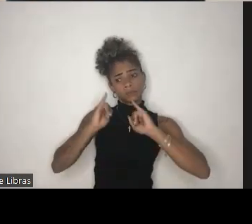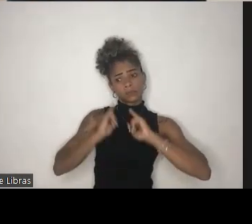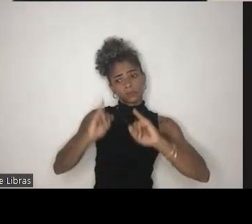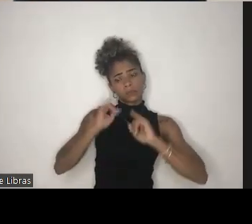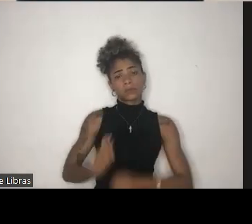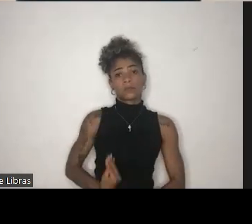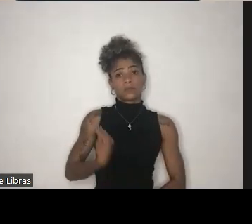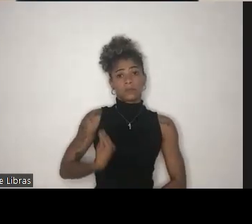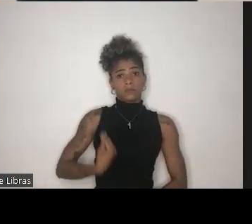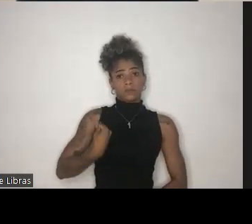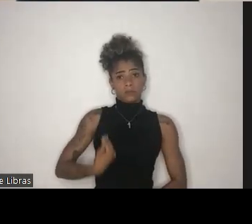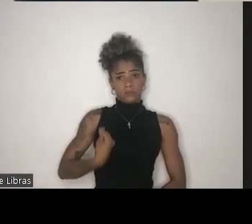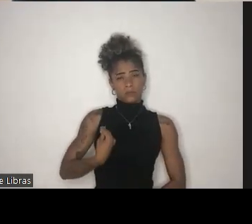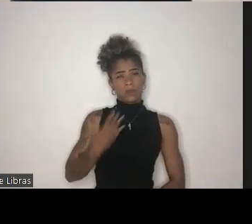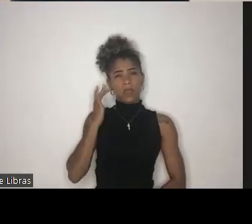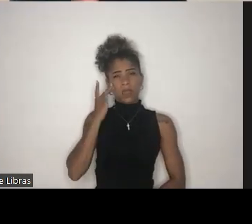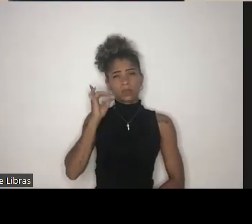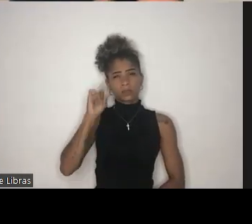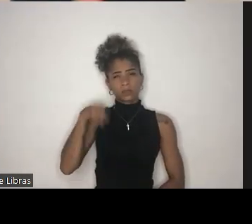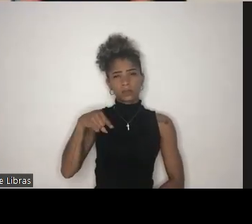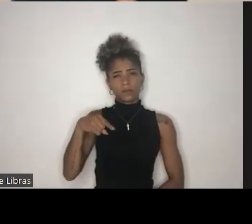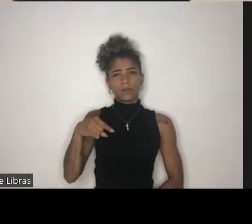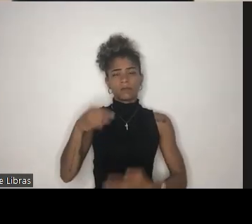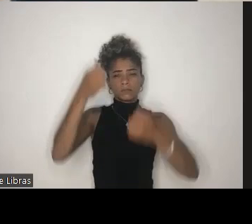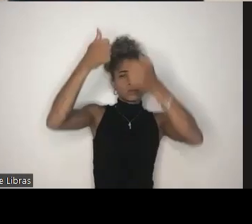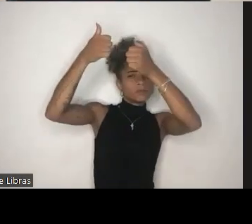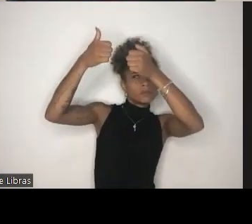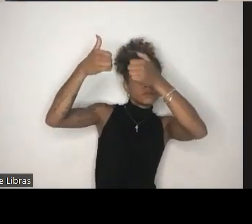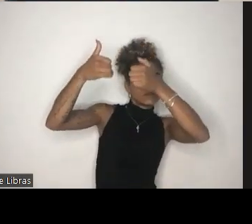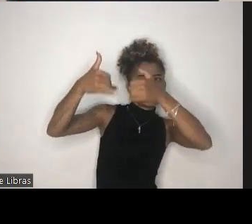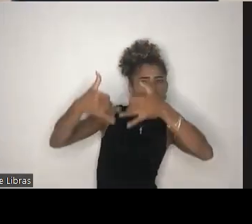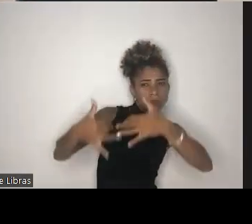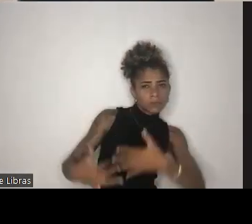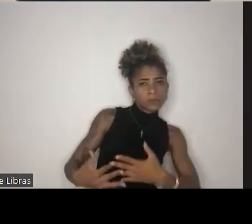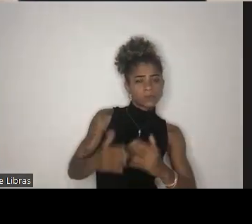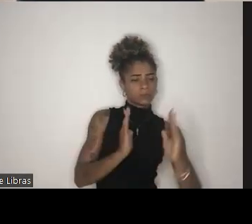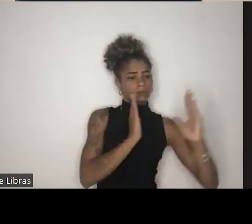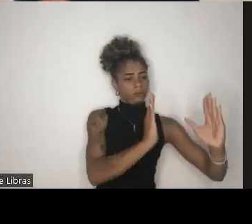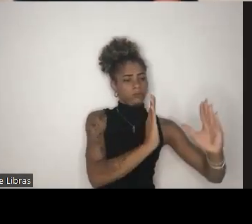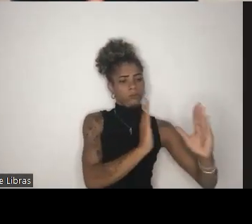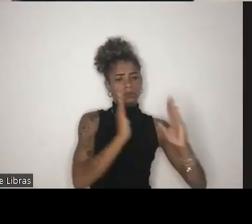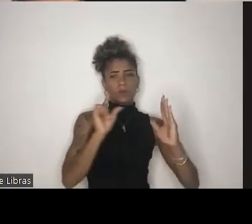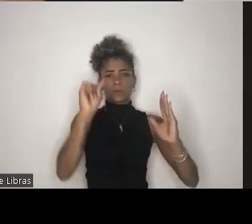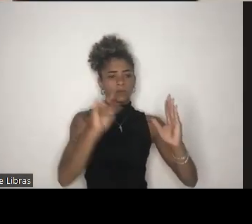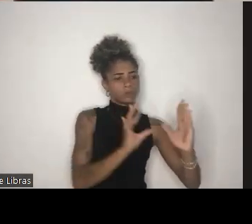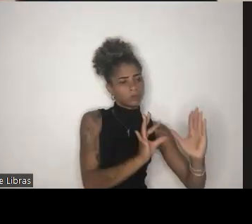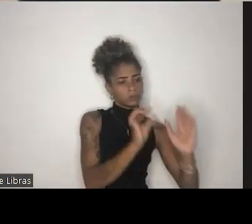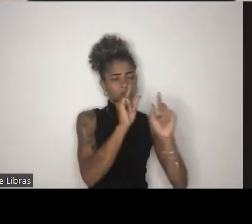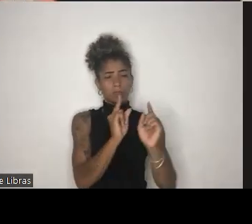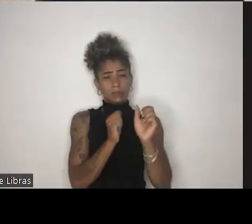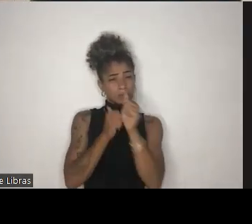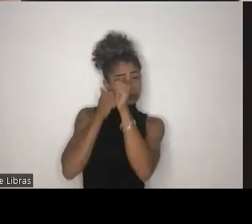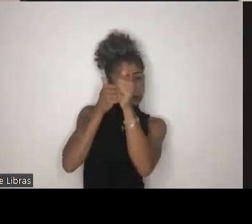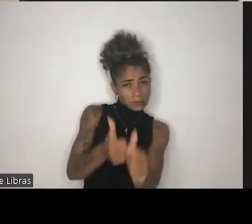estar um pouco destrinchada né fragmentada nesses capítulos então eles não vão seguir exatamente uma